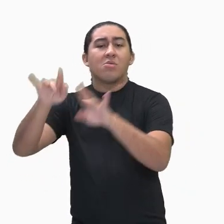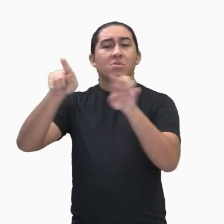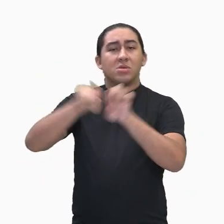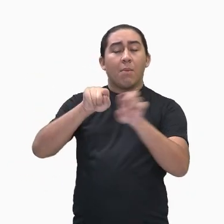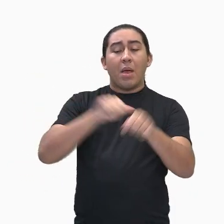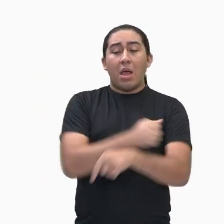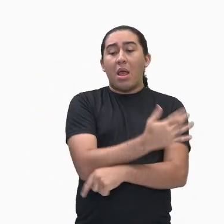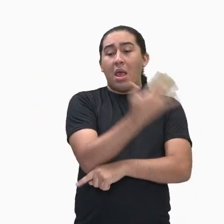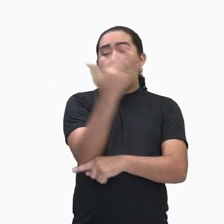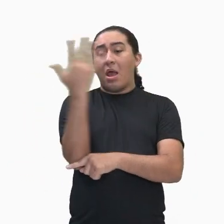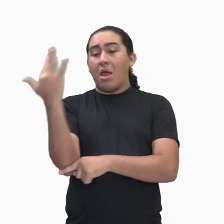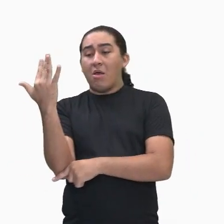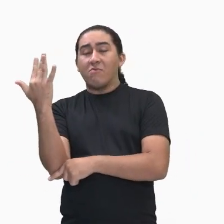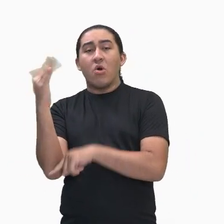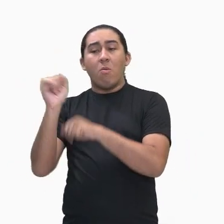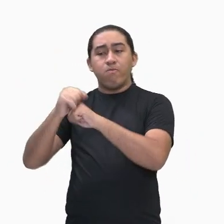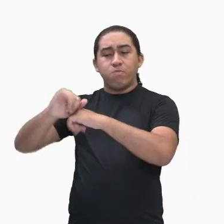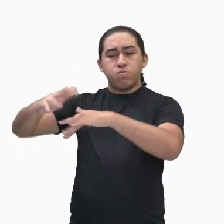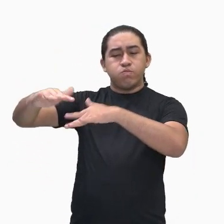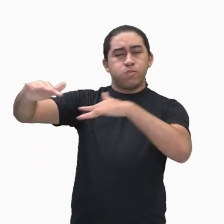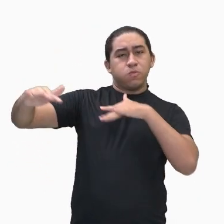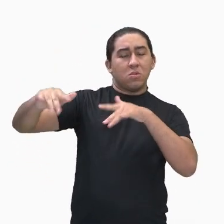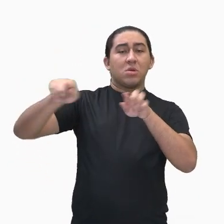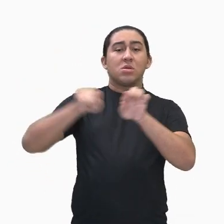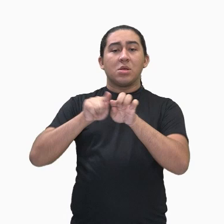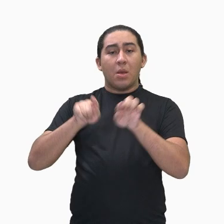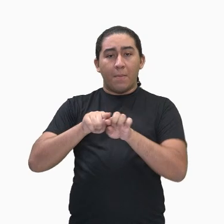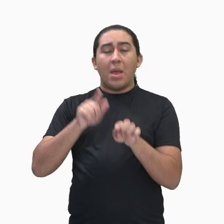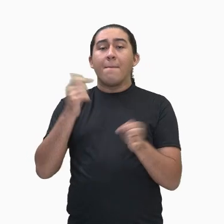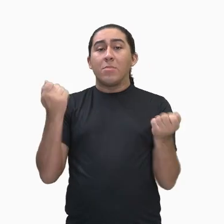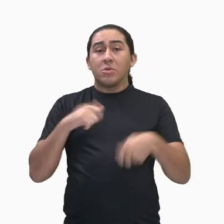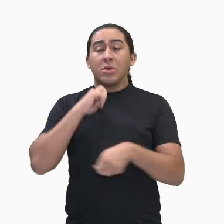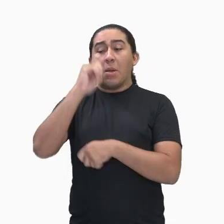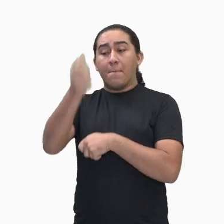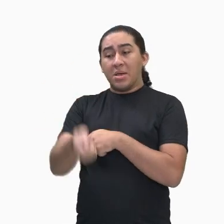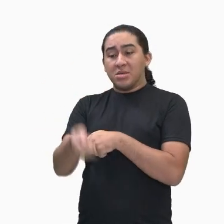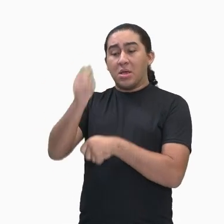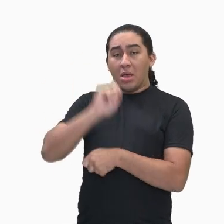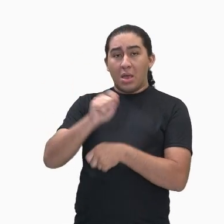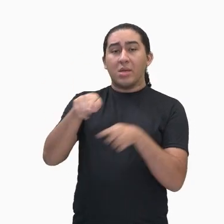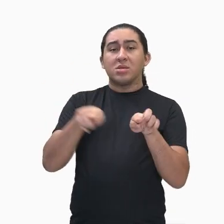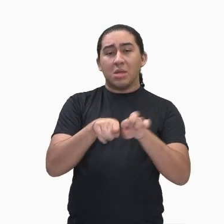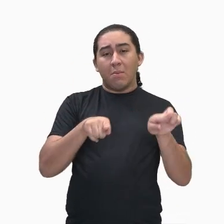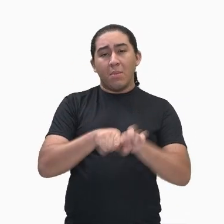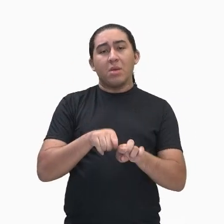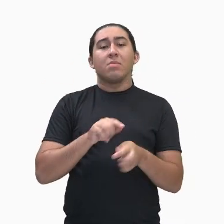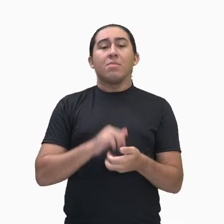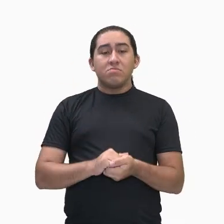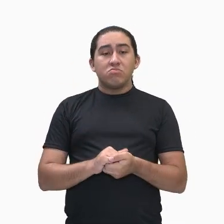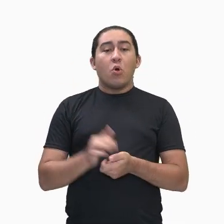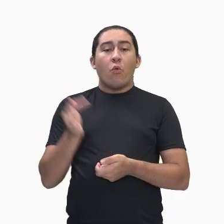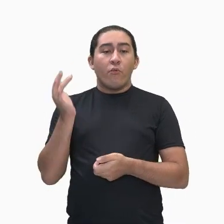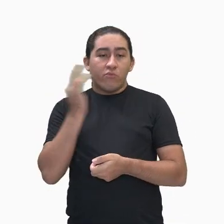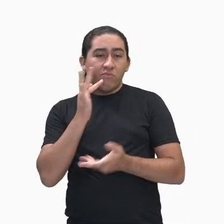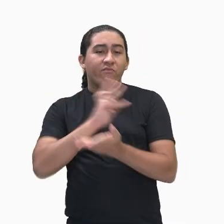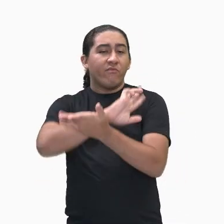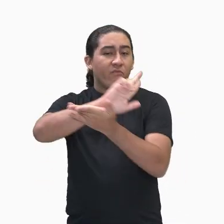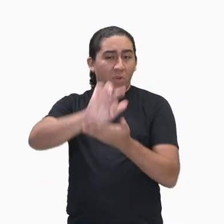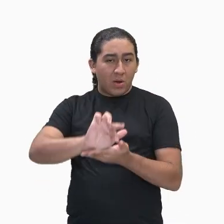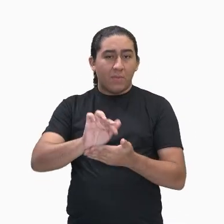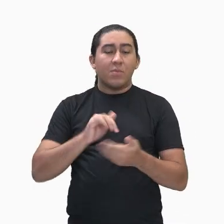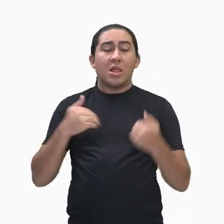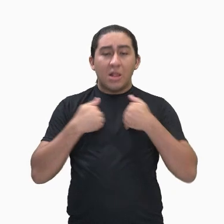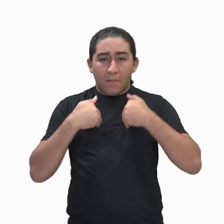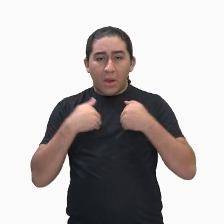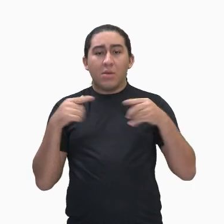quintal, mata nos fundos, riozinho para pescar, carroça, animais, frutas. E um monte de livros